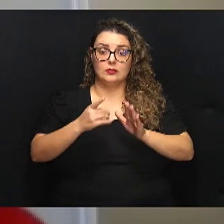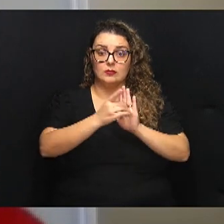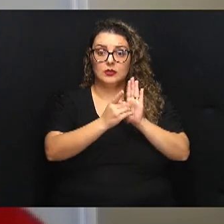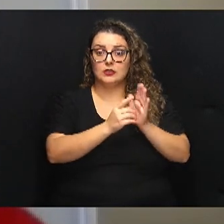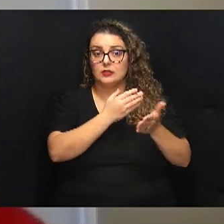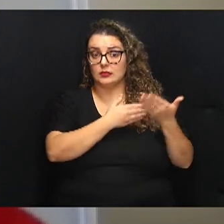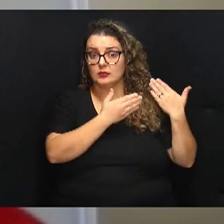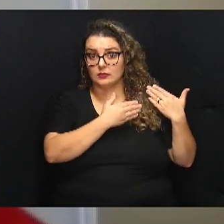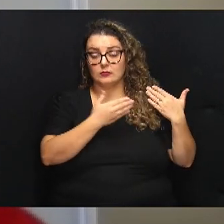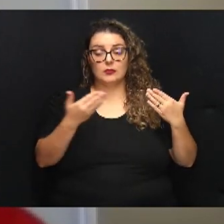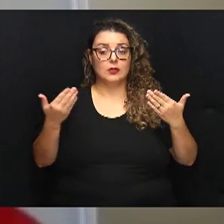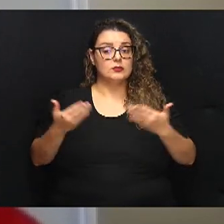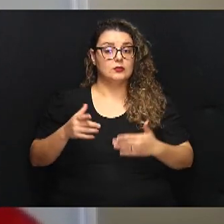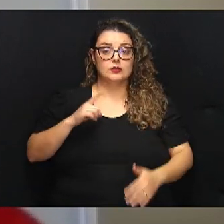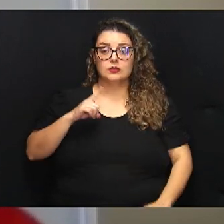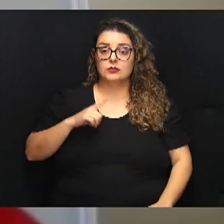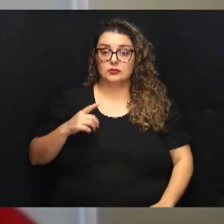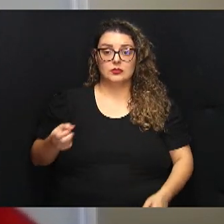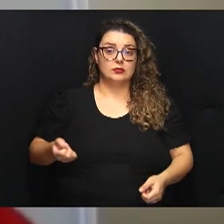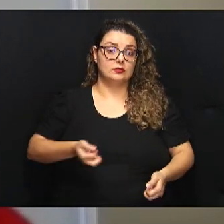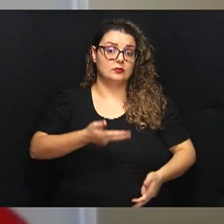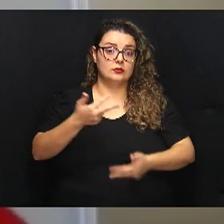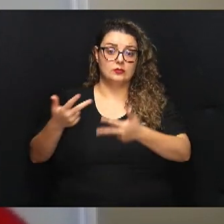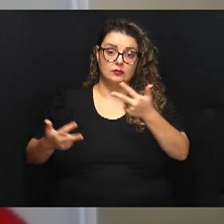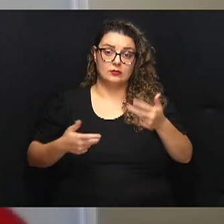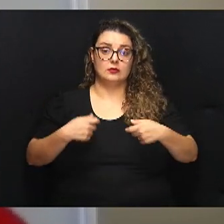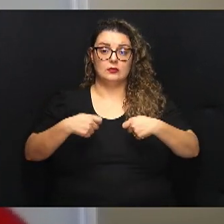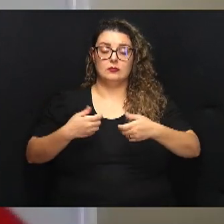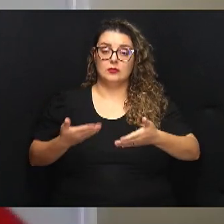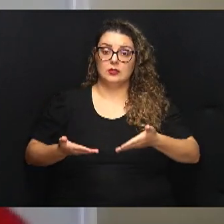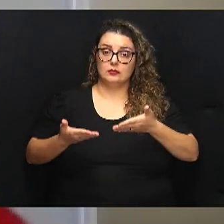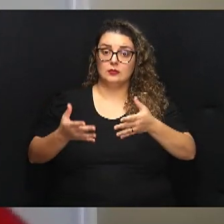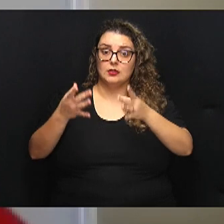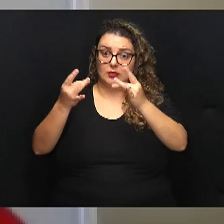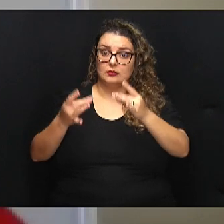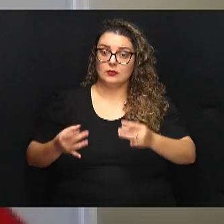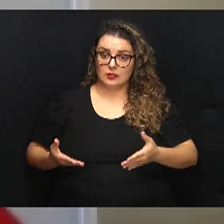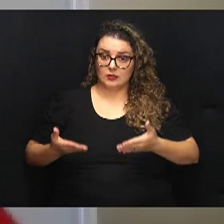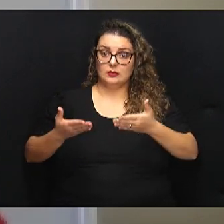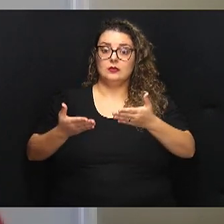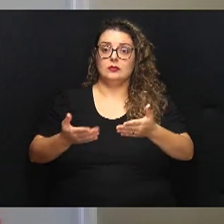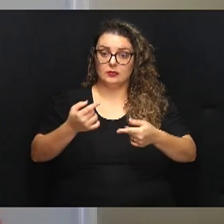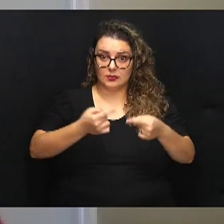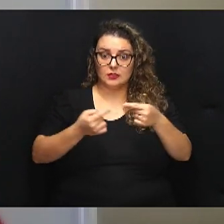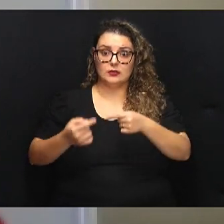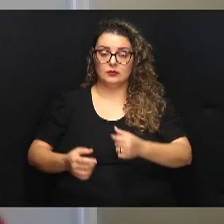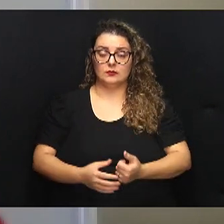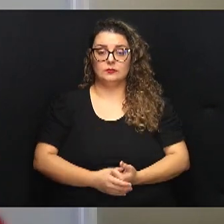atrás, mas hoje existem novidades que precisam ser abordadas e trazidas à discussão.